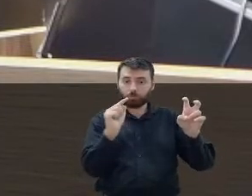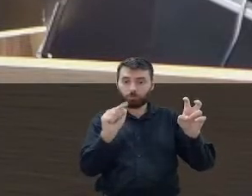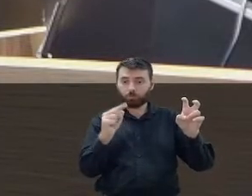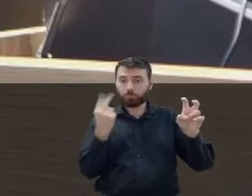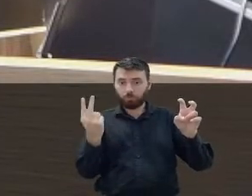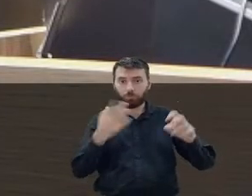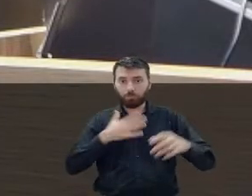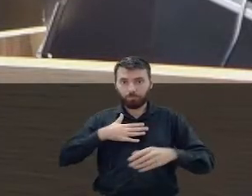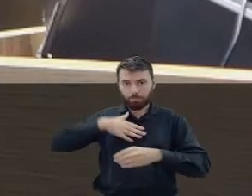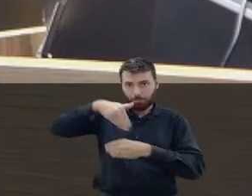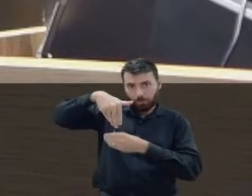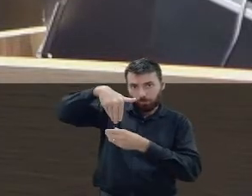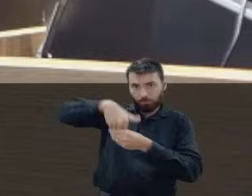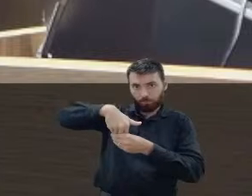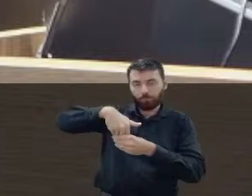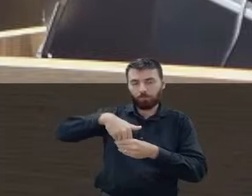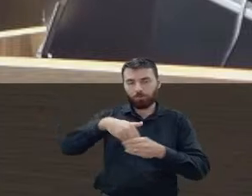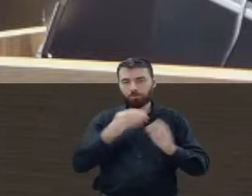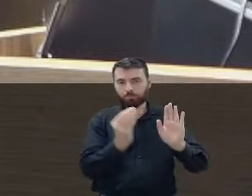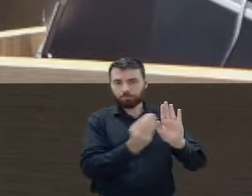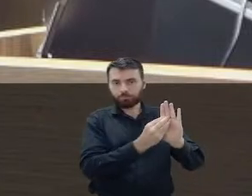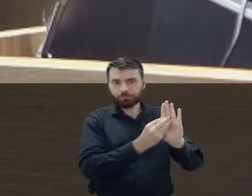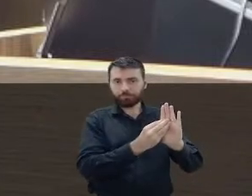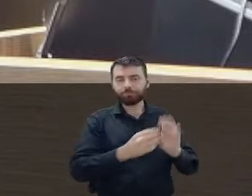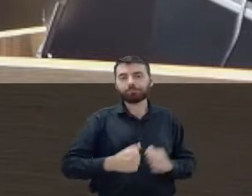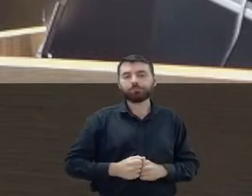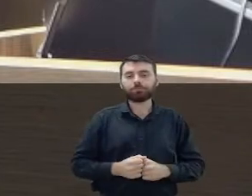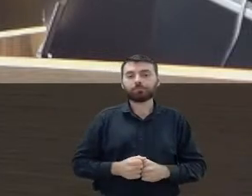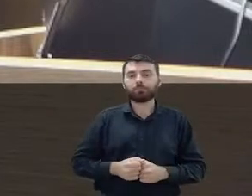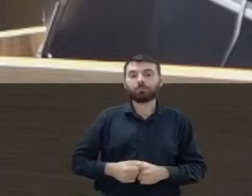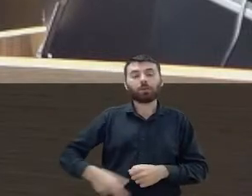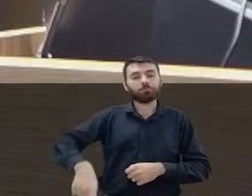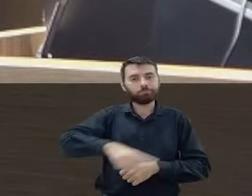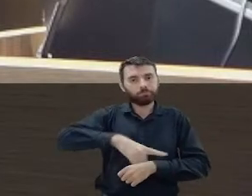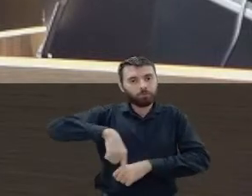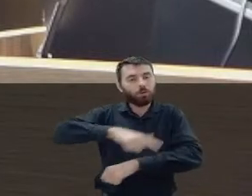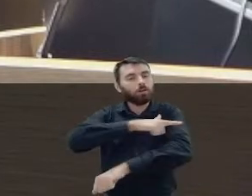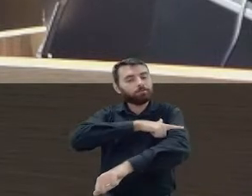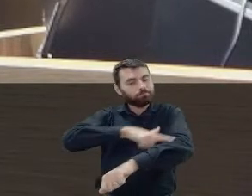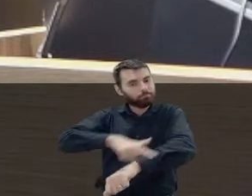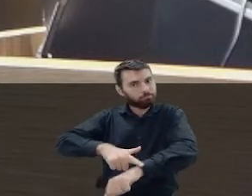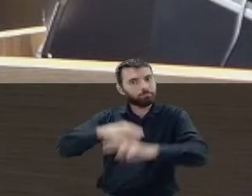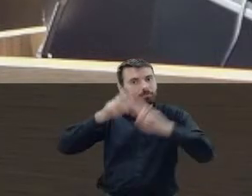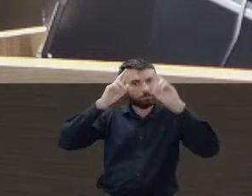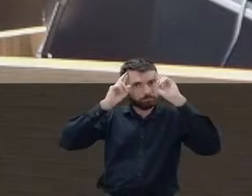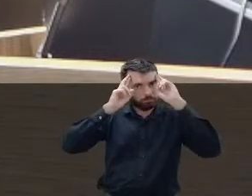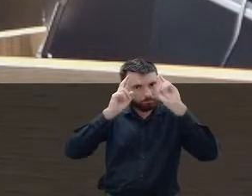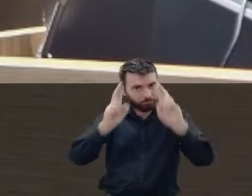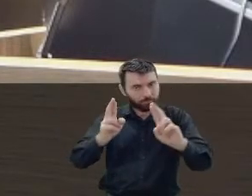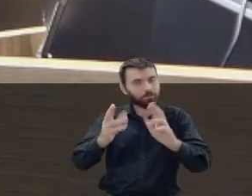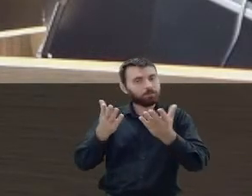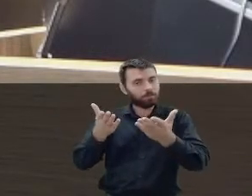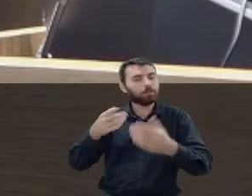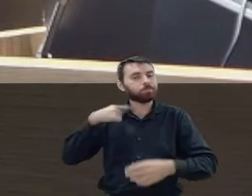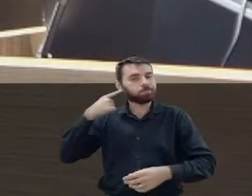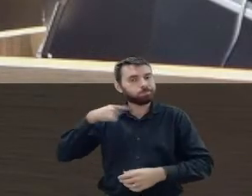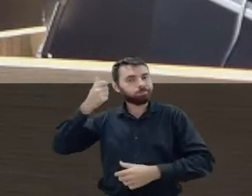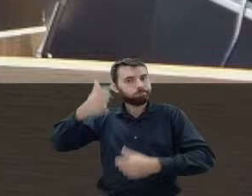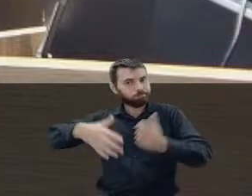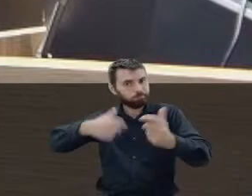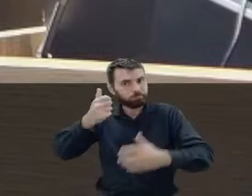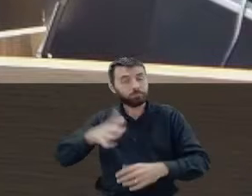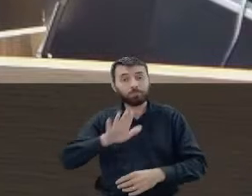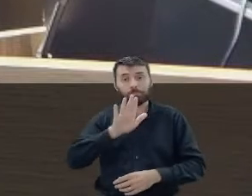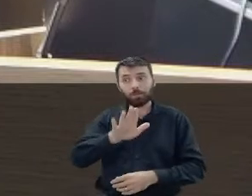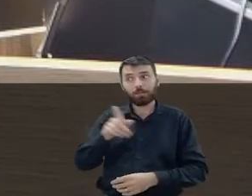voto. Por que que nós estamos aqui, com todo respeito à brilhante manifestação do doutor Henrique, mantendo a decisão